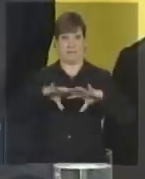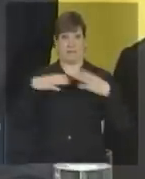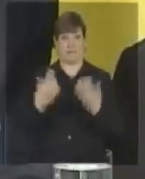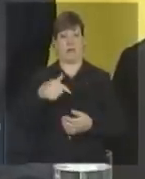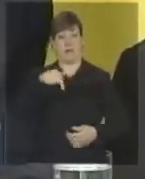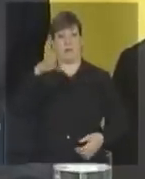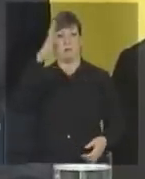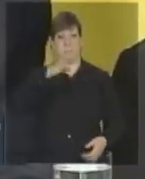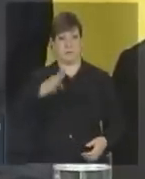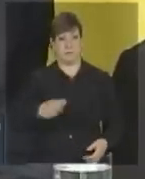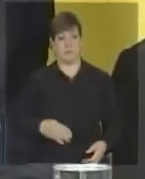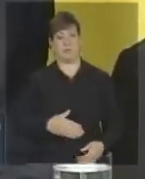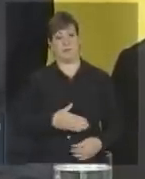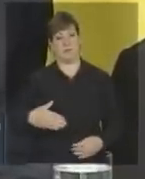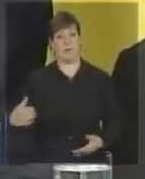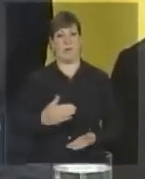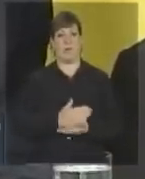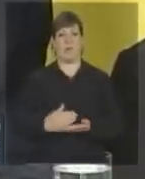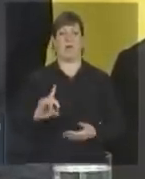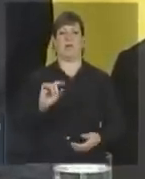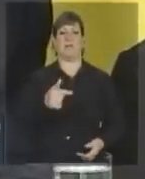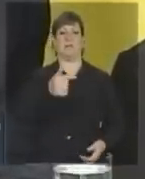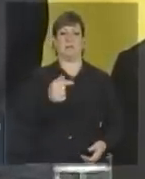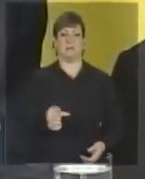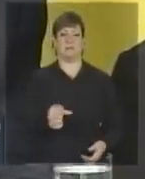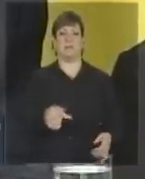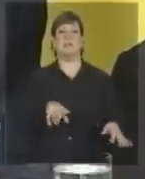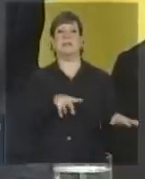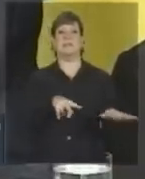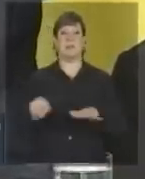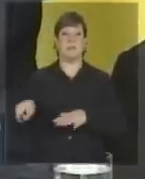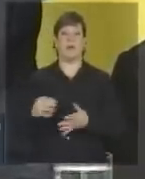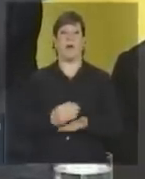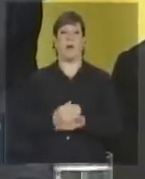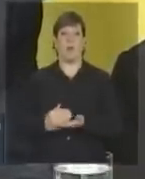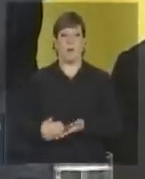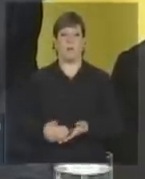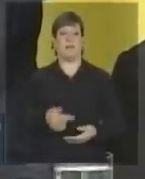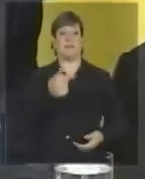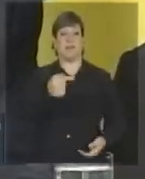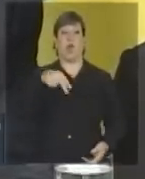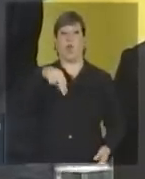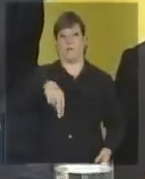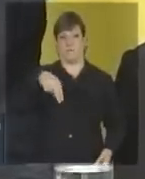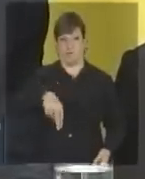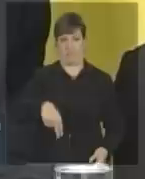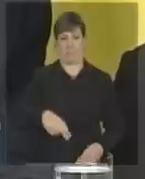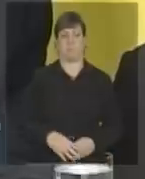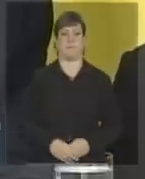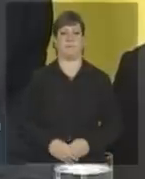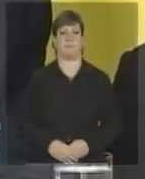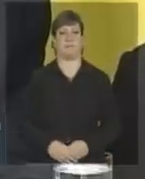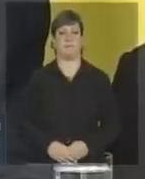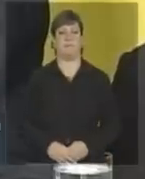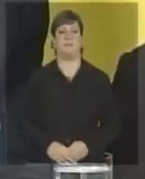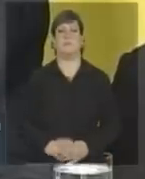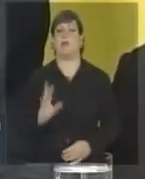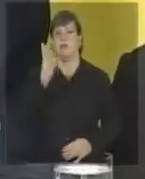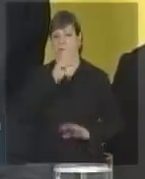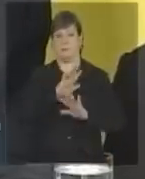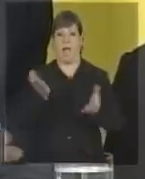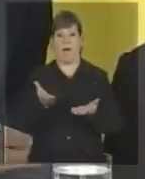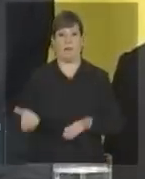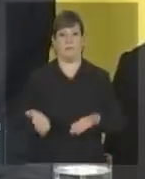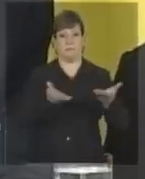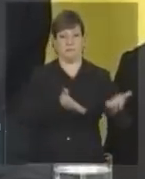que ocorrerá a partir do dia na semana que se inicia em 7 de novembro. Sem mais demora, eu